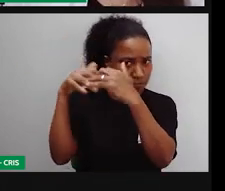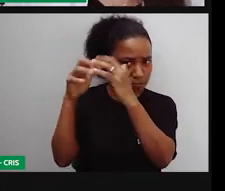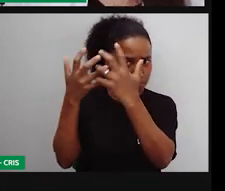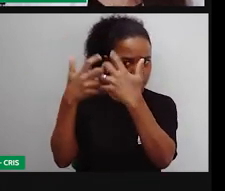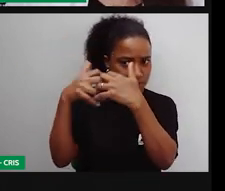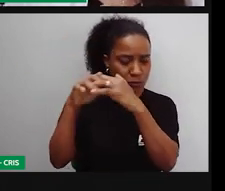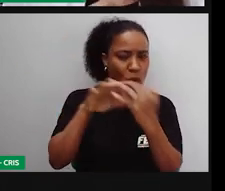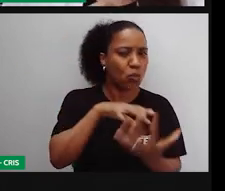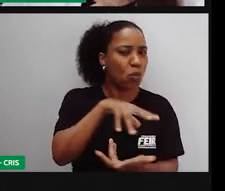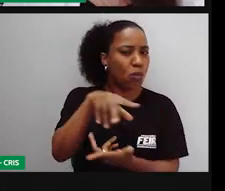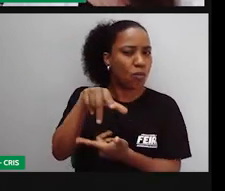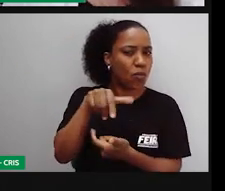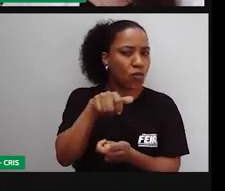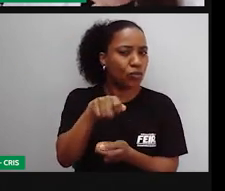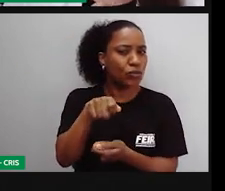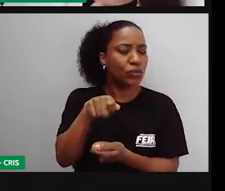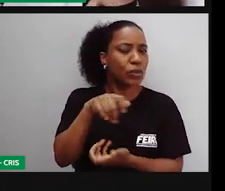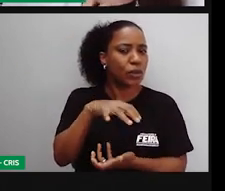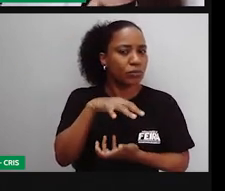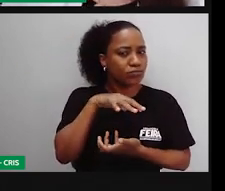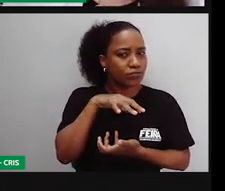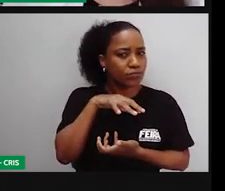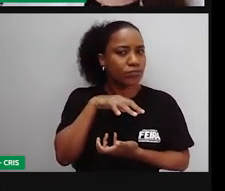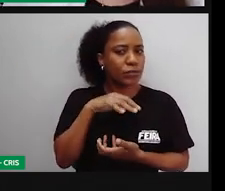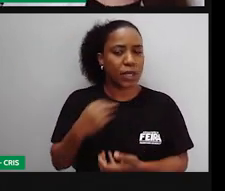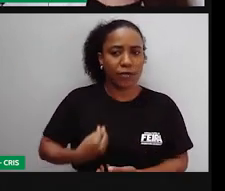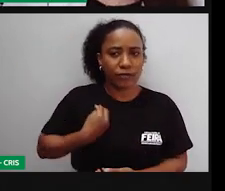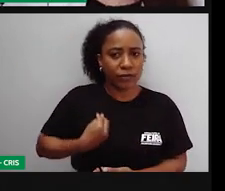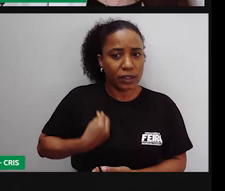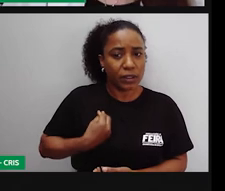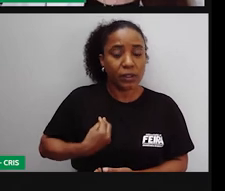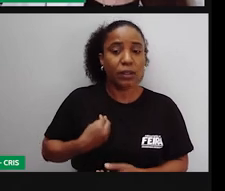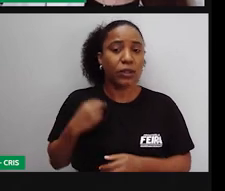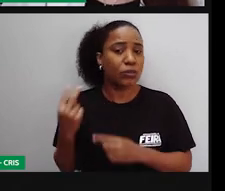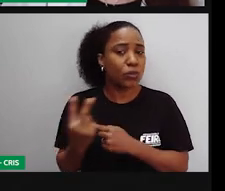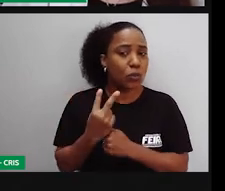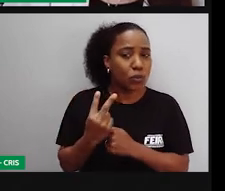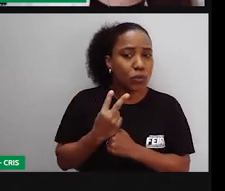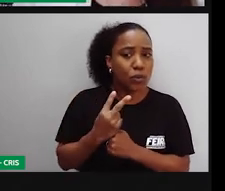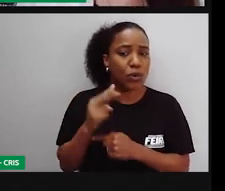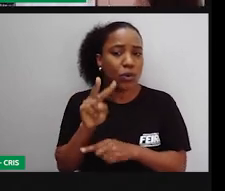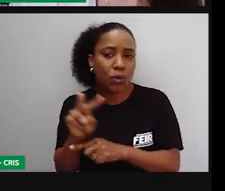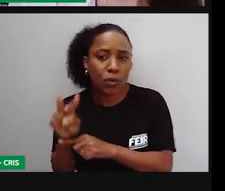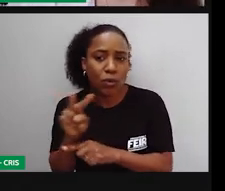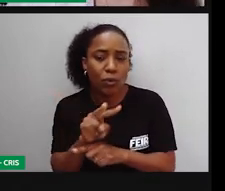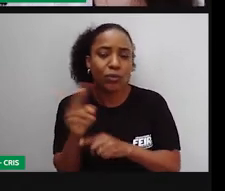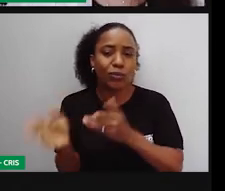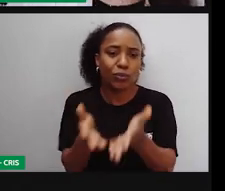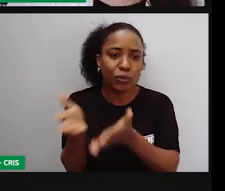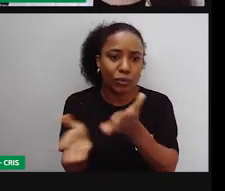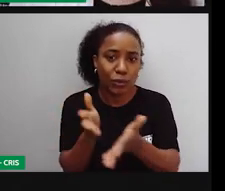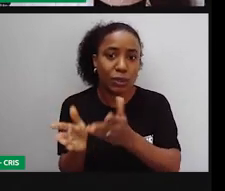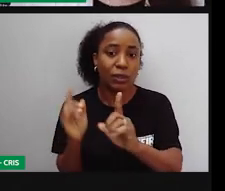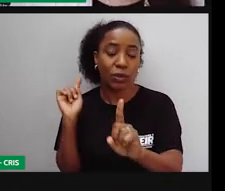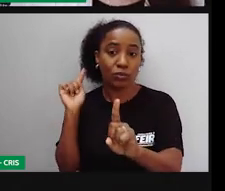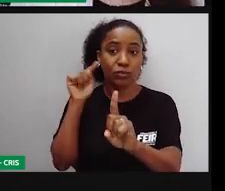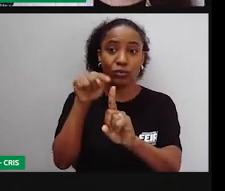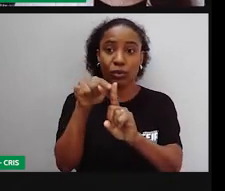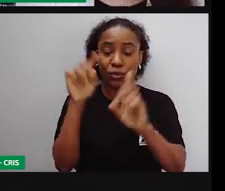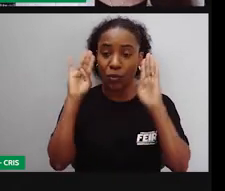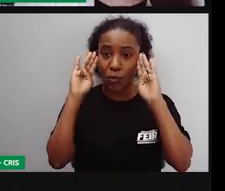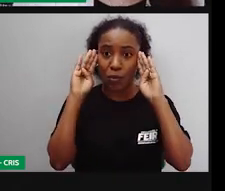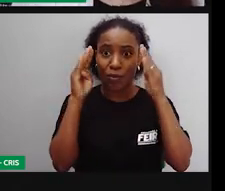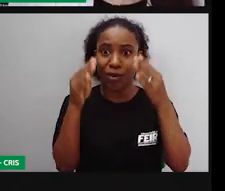com o planeta, com o outro ser humano, com a nossa vida, e seguir o nosso objetivo de vida, mas